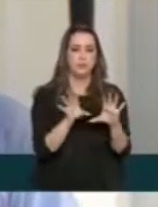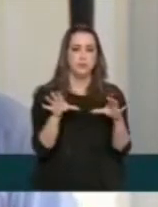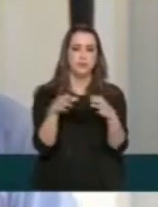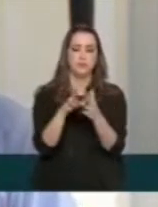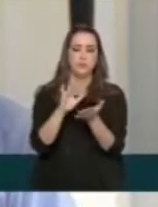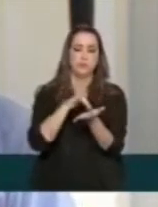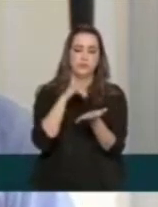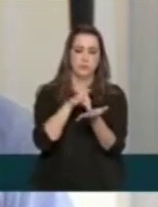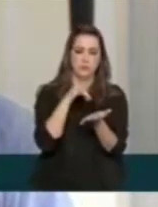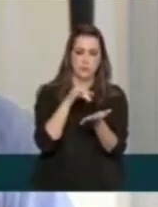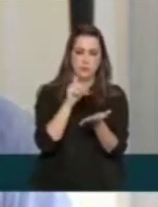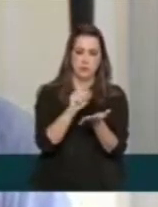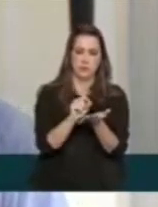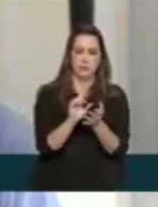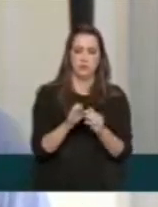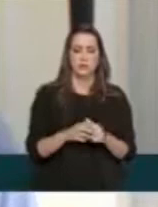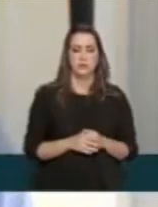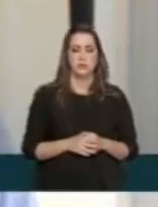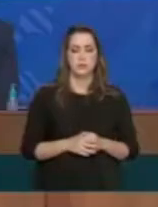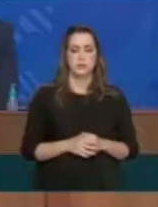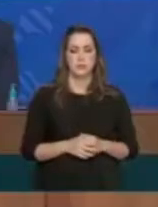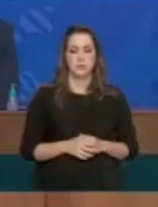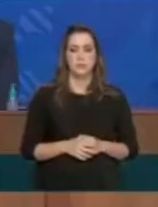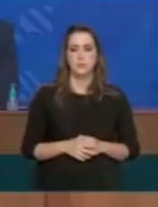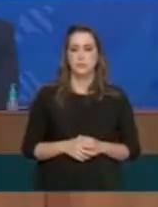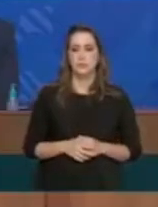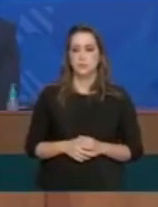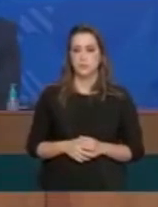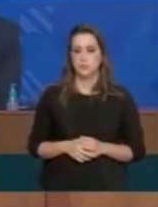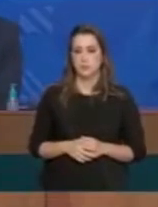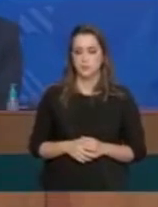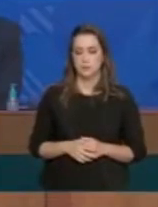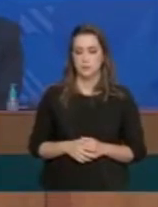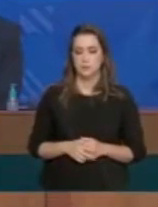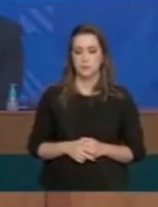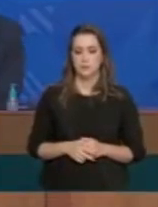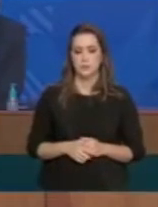que o senhor representa de secretários.